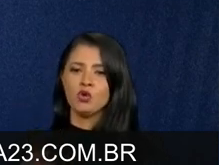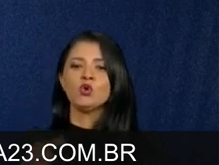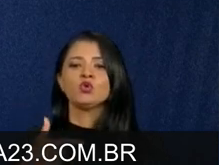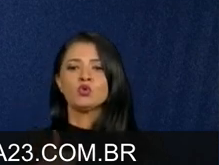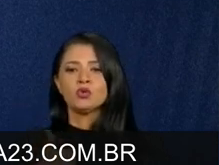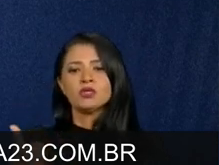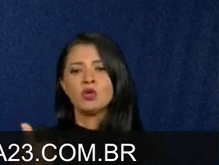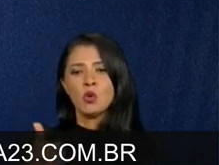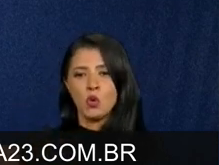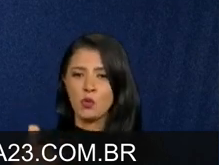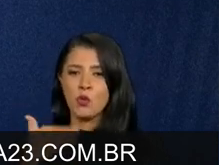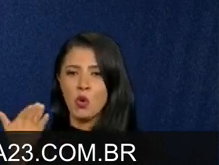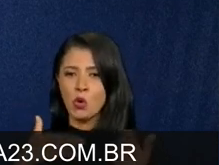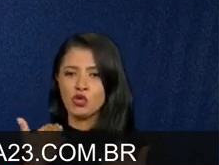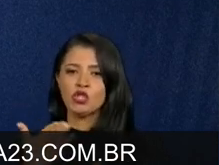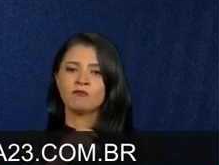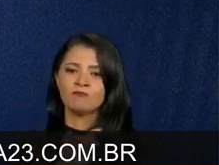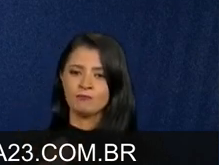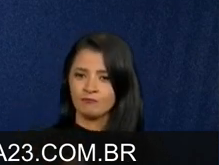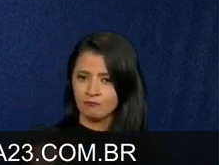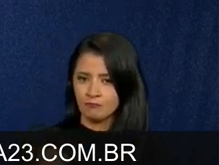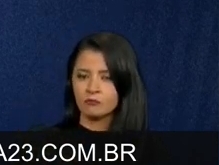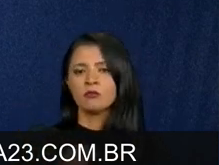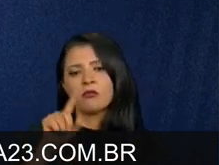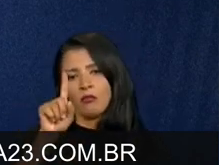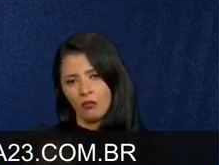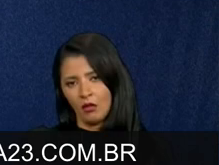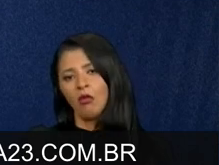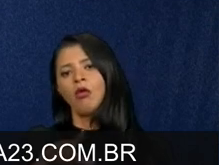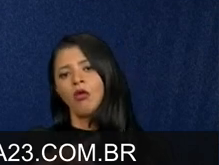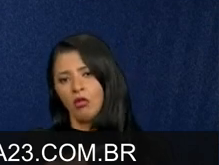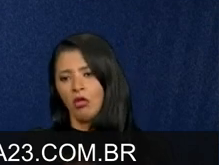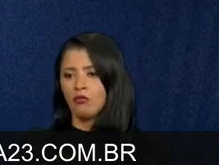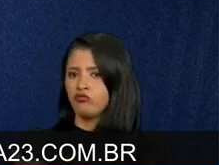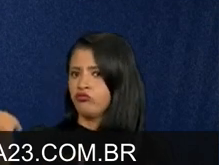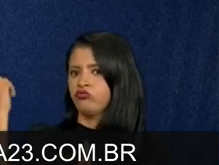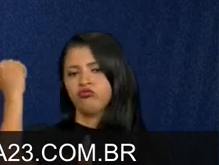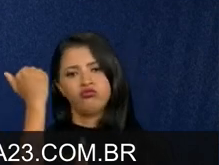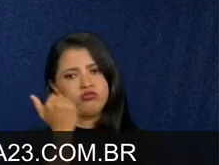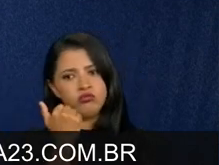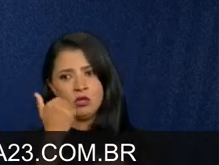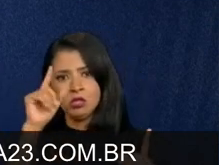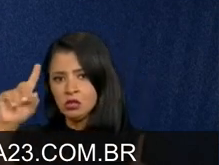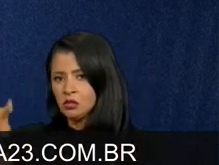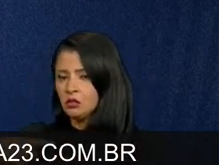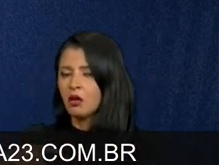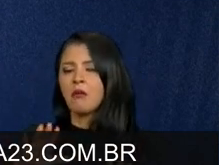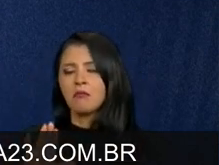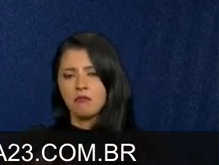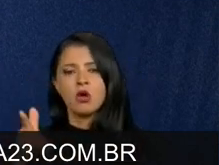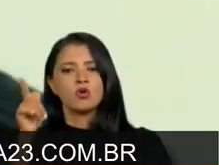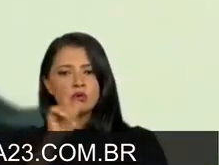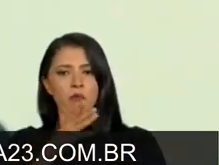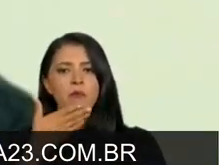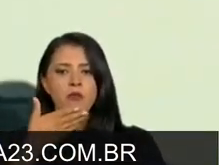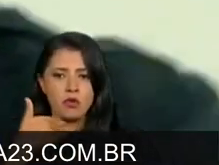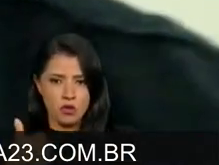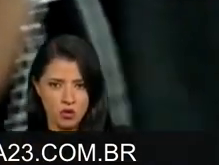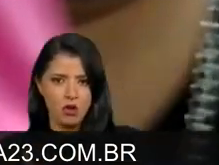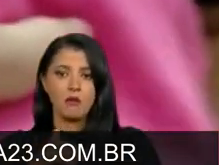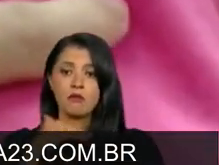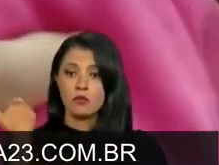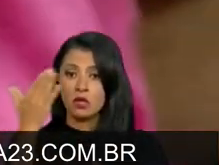32.211 mortes por ano. Então, é uma mortalidade ainda elevada, desafiadora, mas nós melhoramos bastante. A